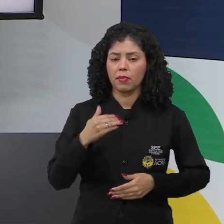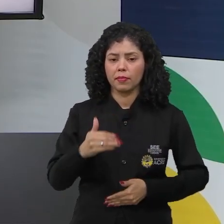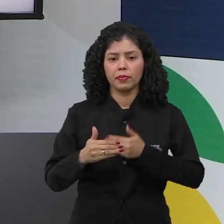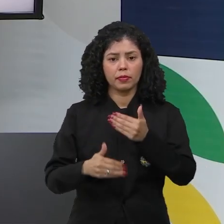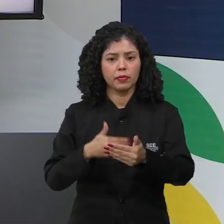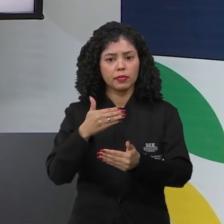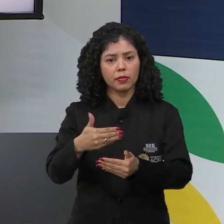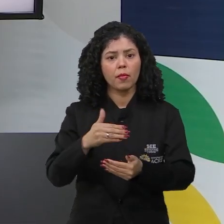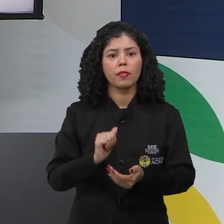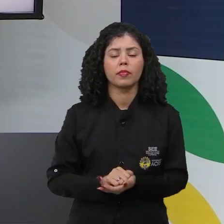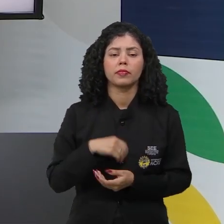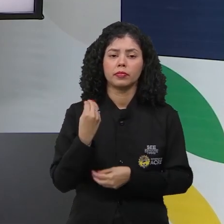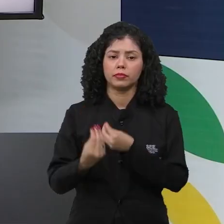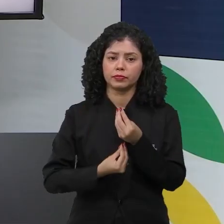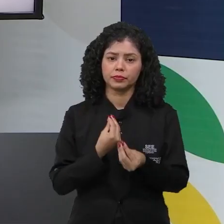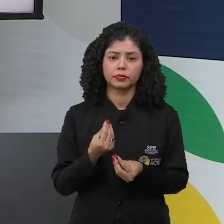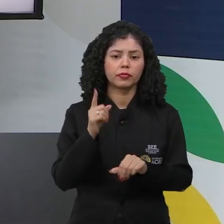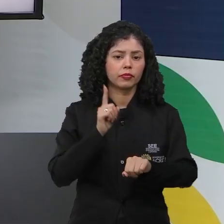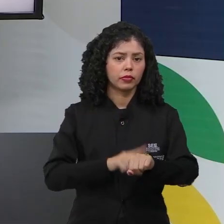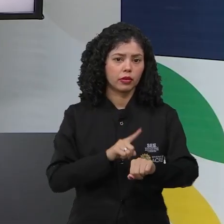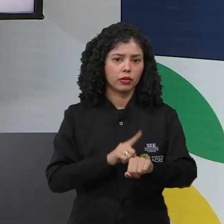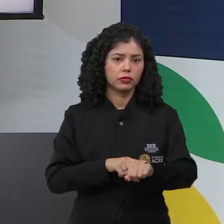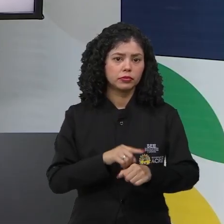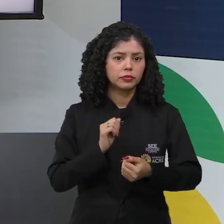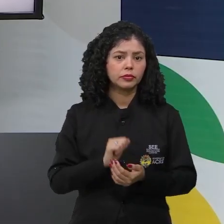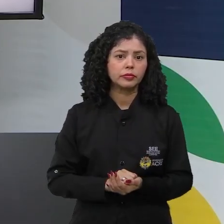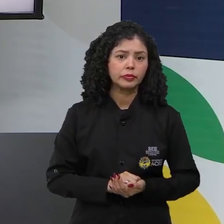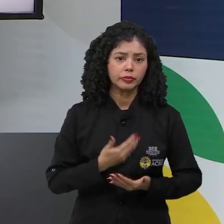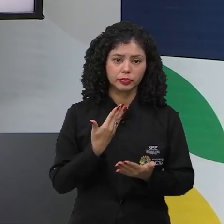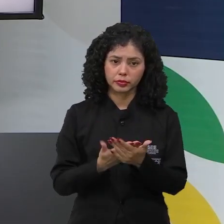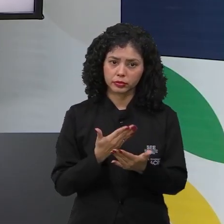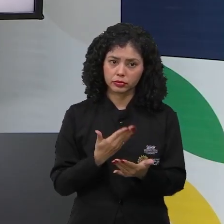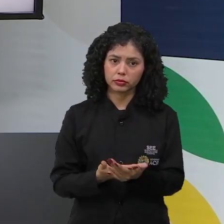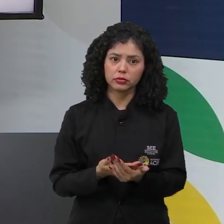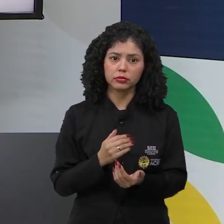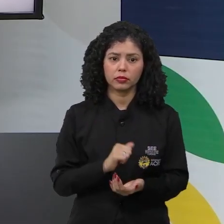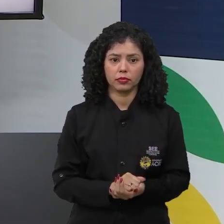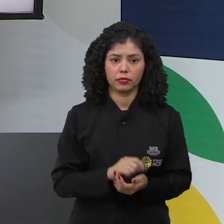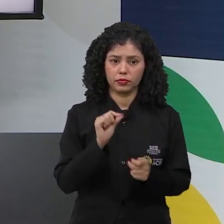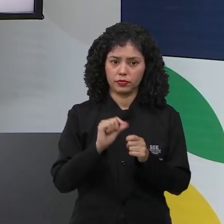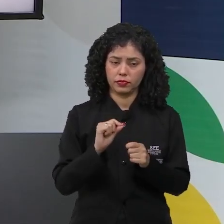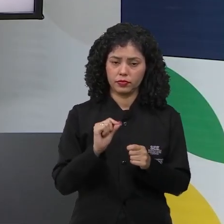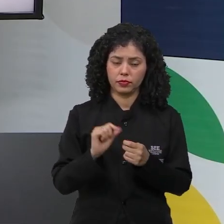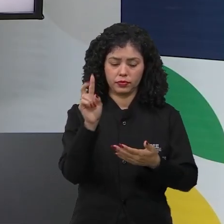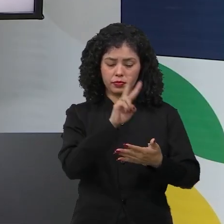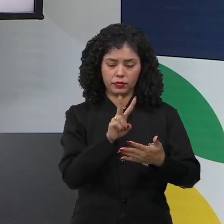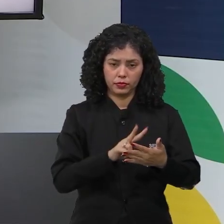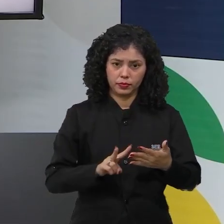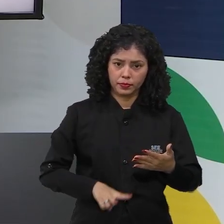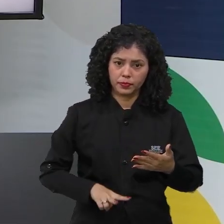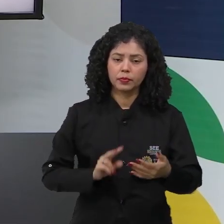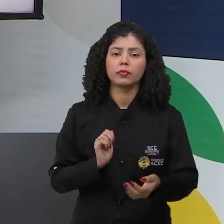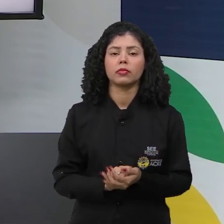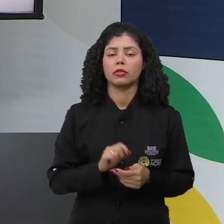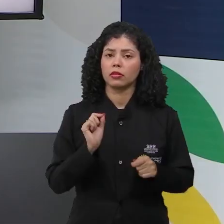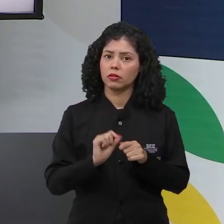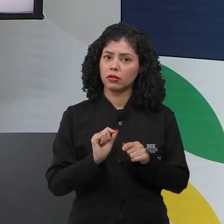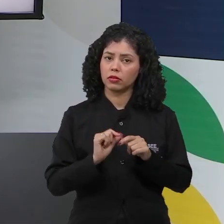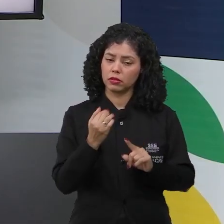quê? Conforme o tempo, conforme você vai estudando, realizando leitura,